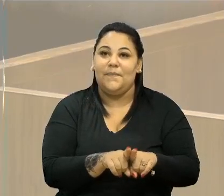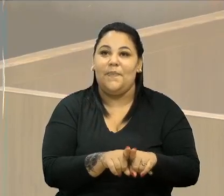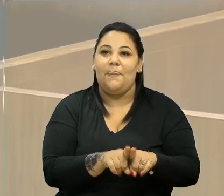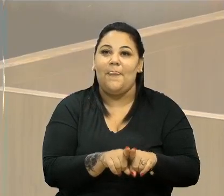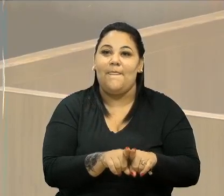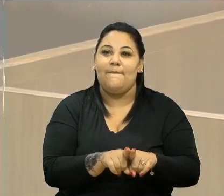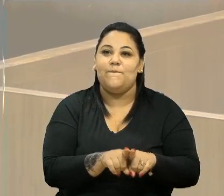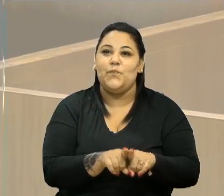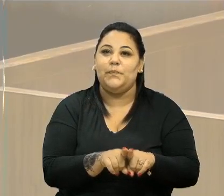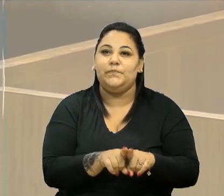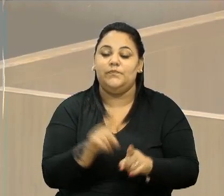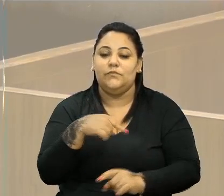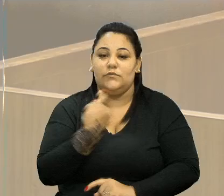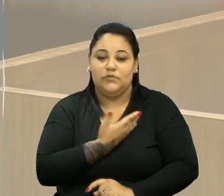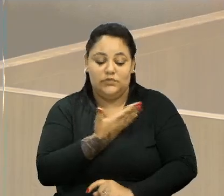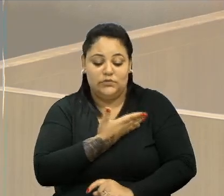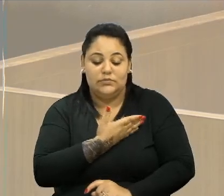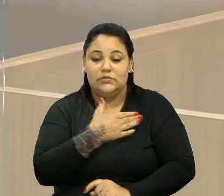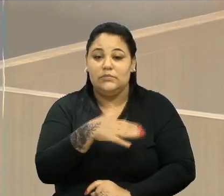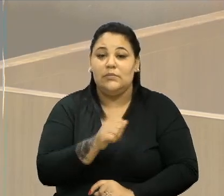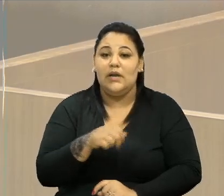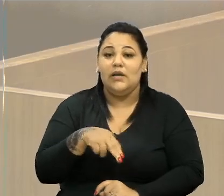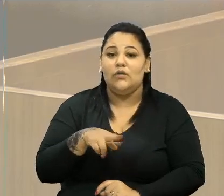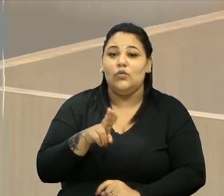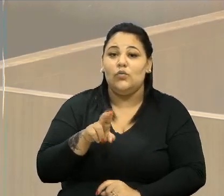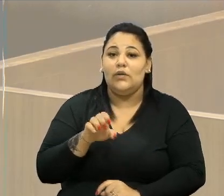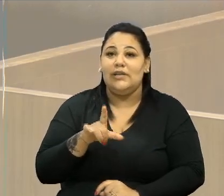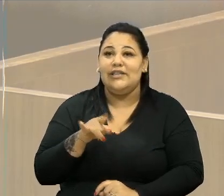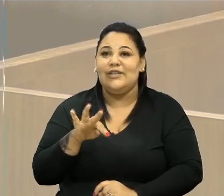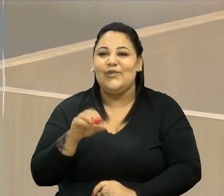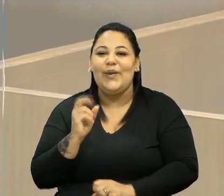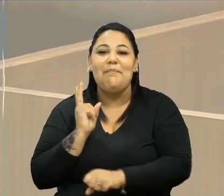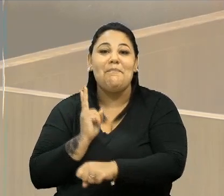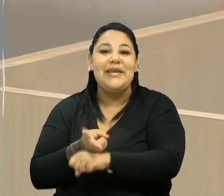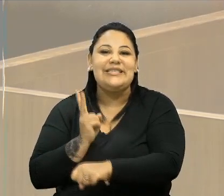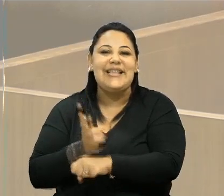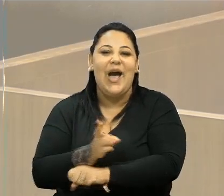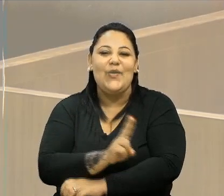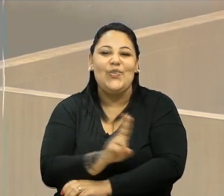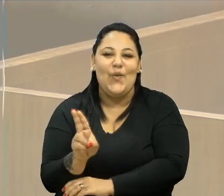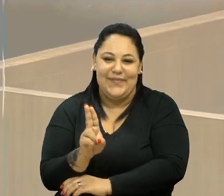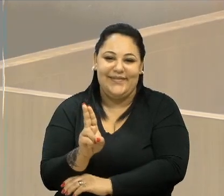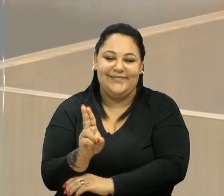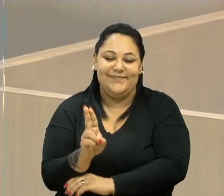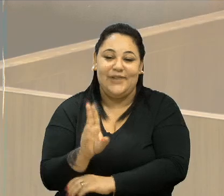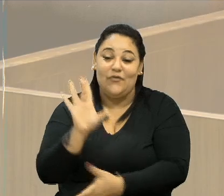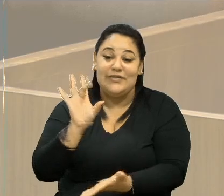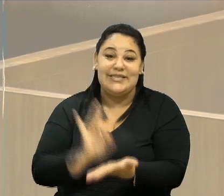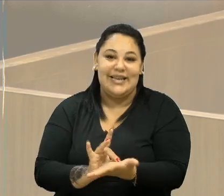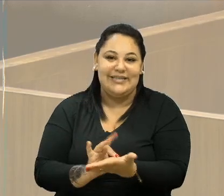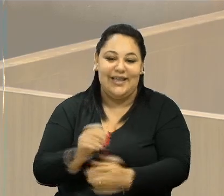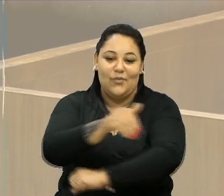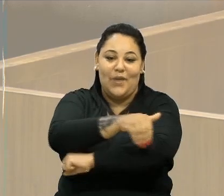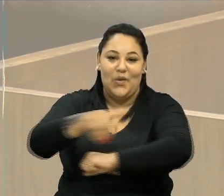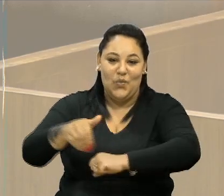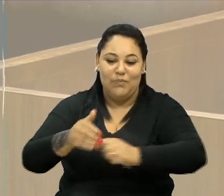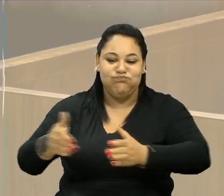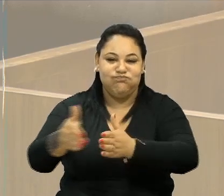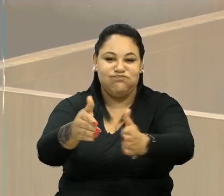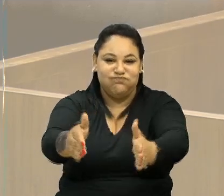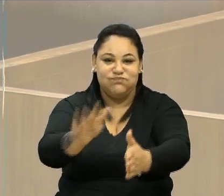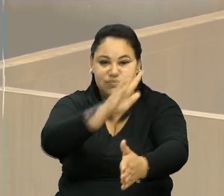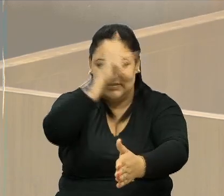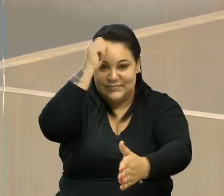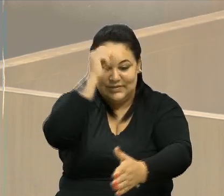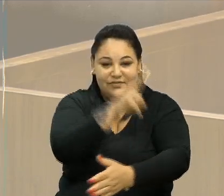que o nosso amigo Manuelito empreste o nome para uma estrada municipal no distrito de Vila Cristina, para que se